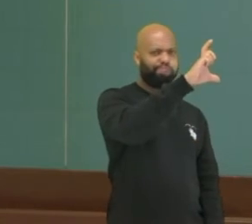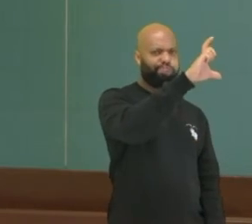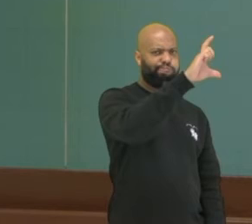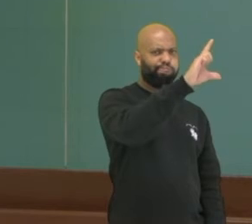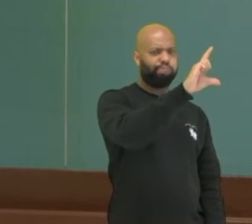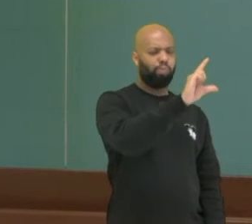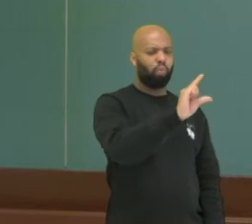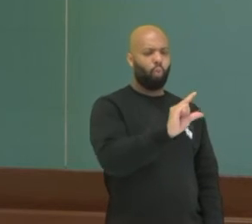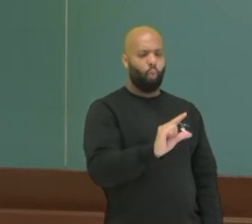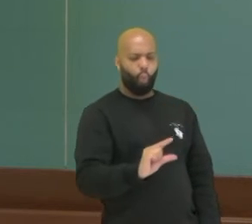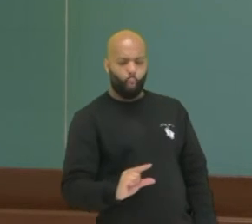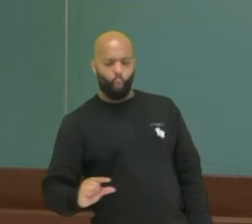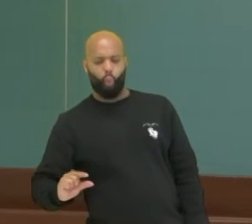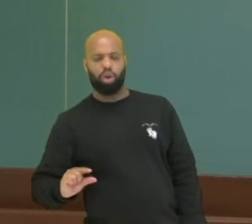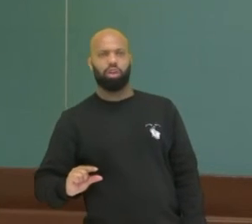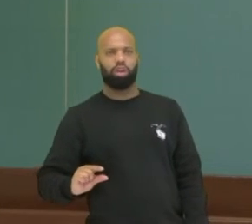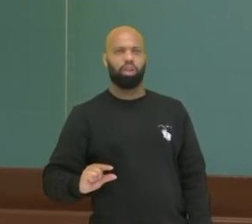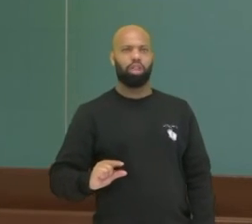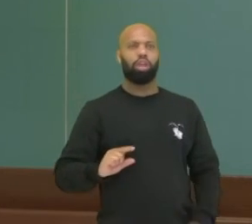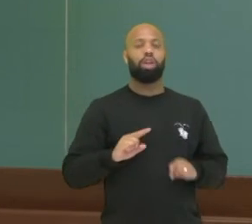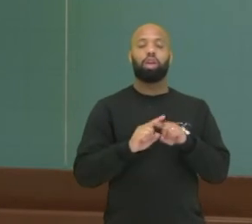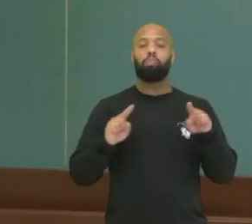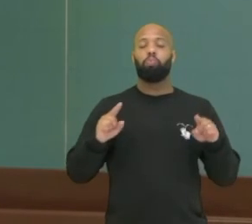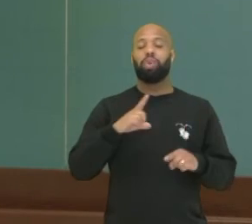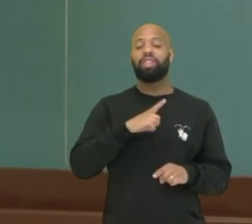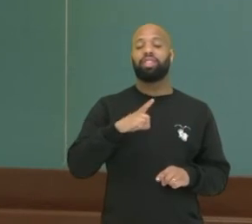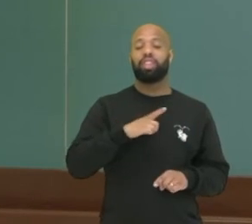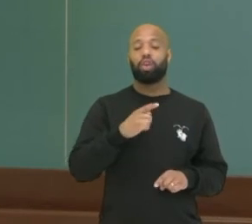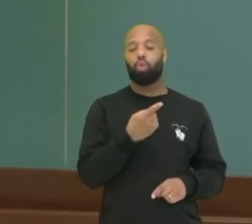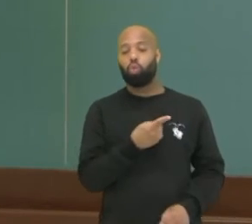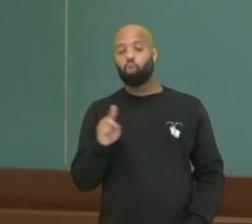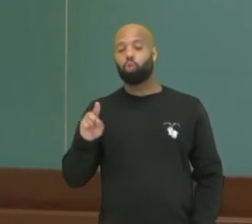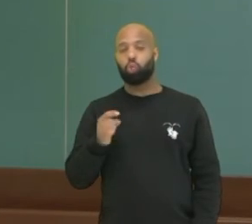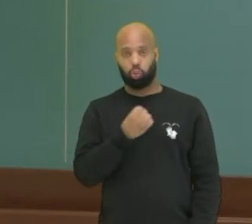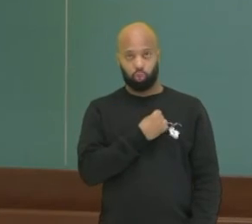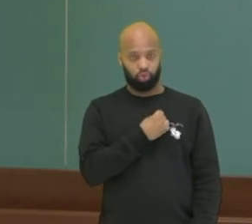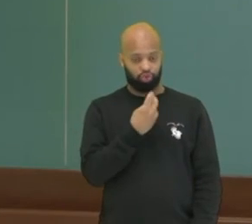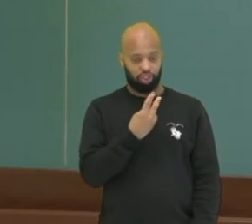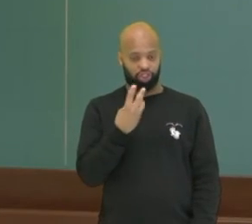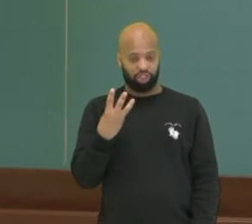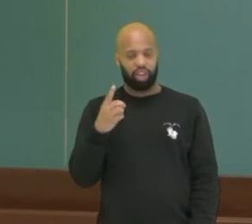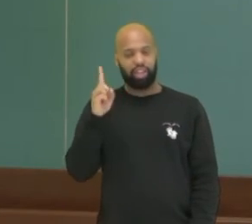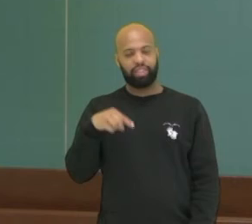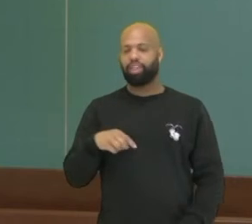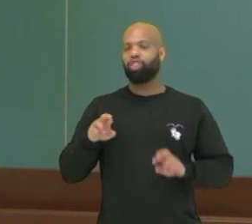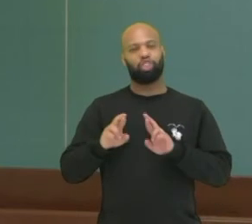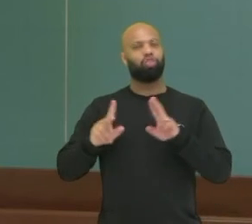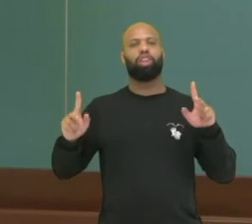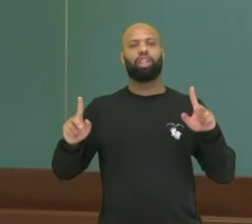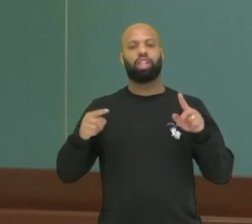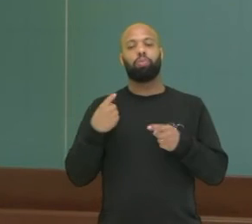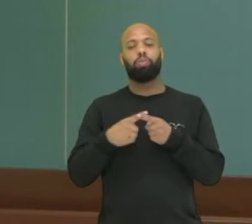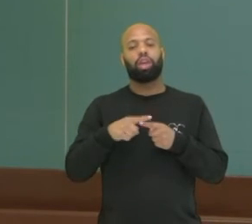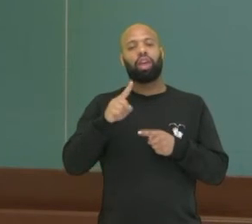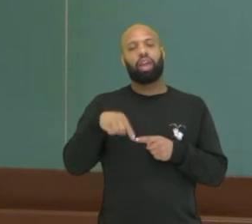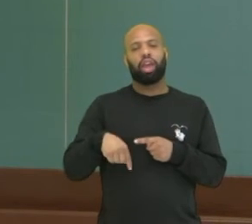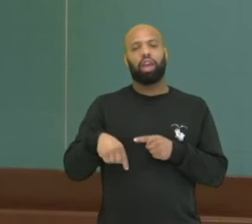os menores, com a diferença do último par, que é o par sexual. Então,